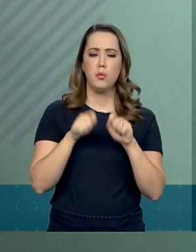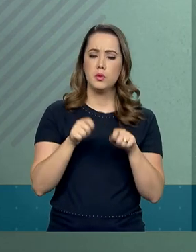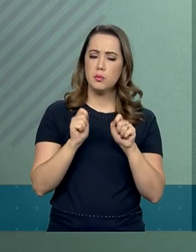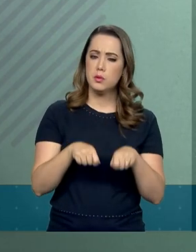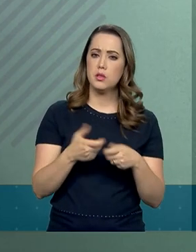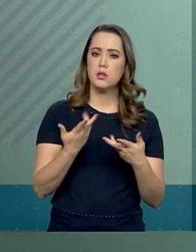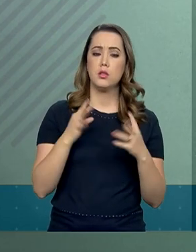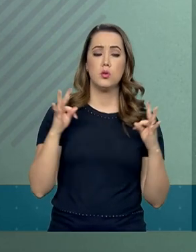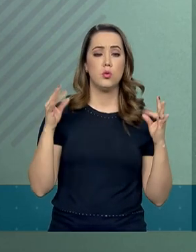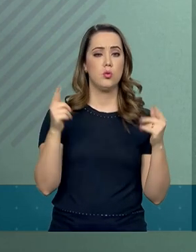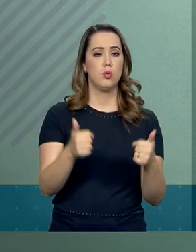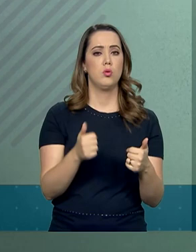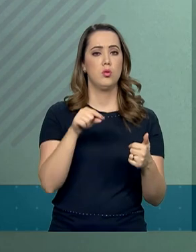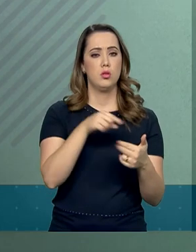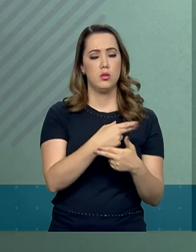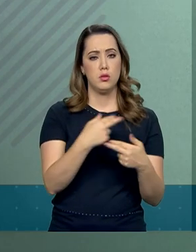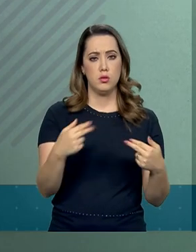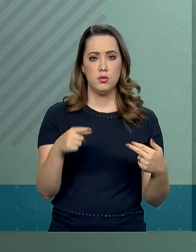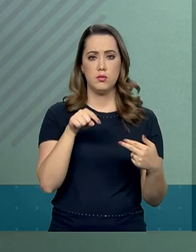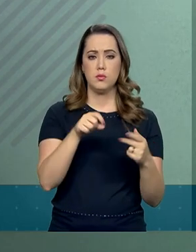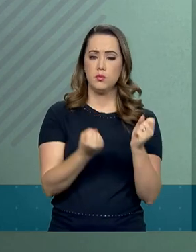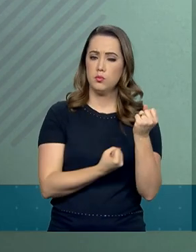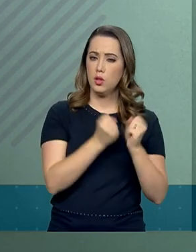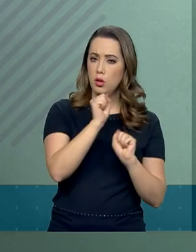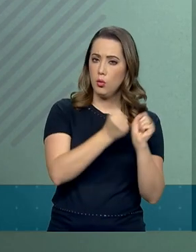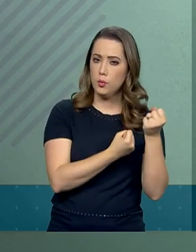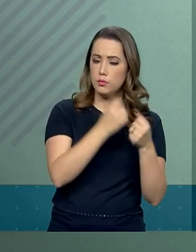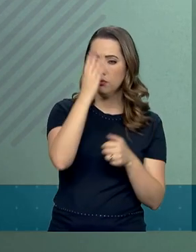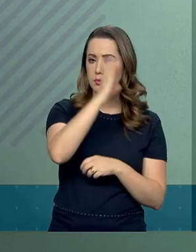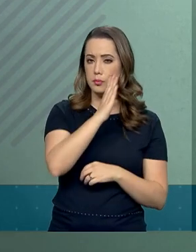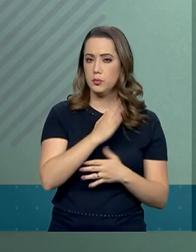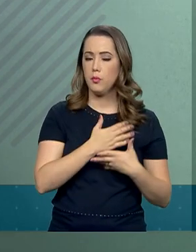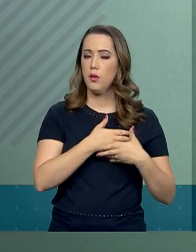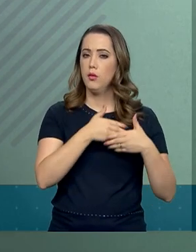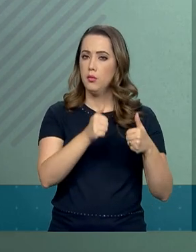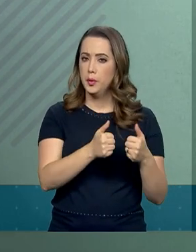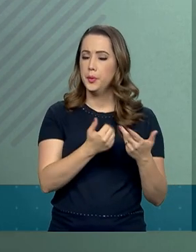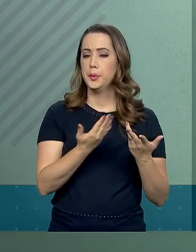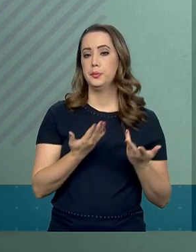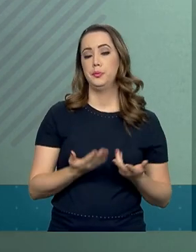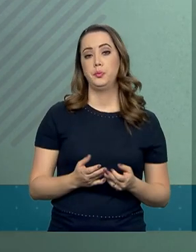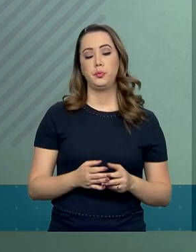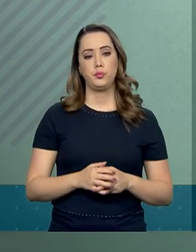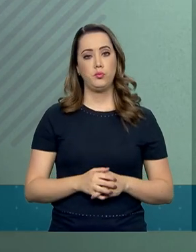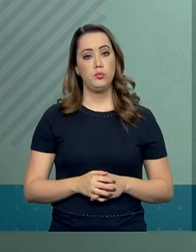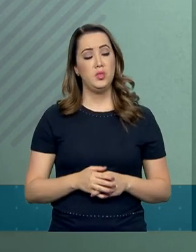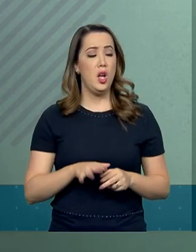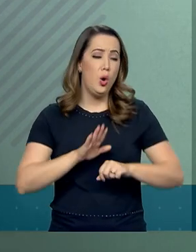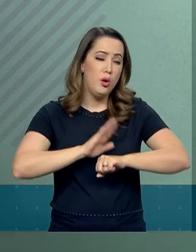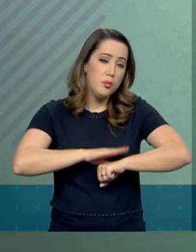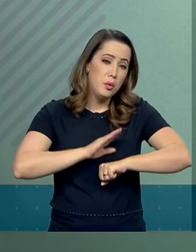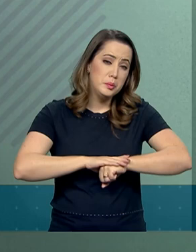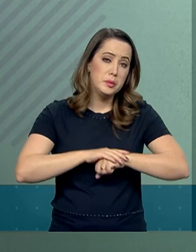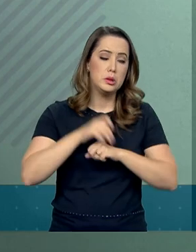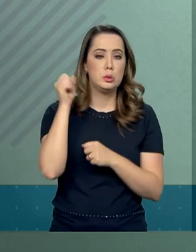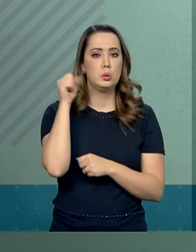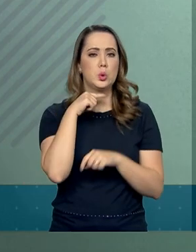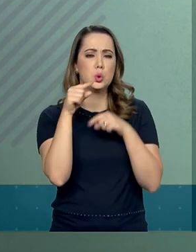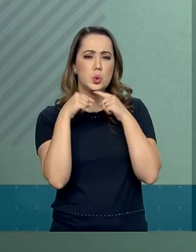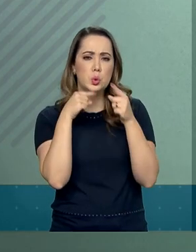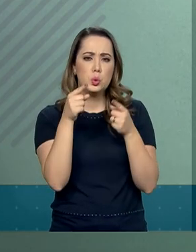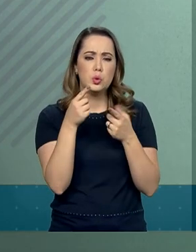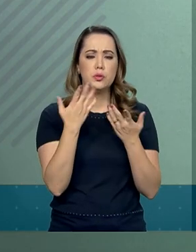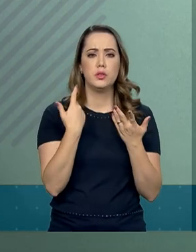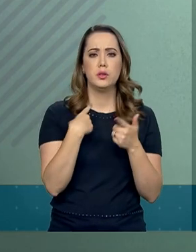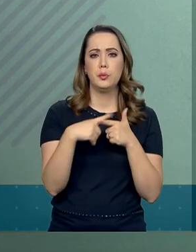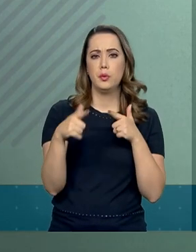total dos fatores de produção em um momento de tensões e incertezas comércio